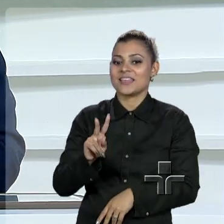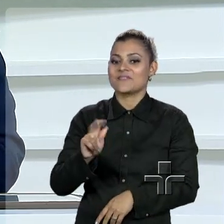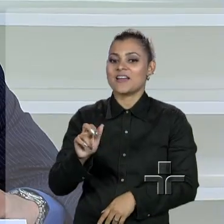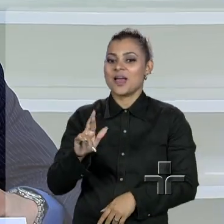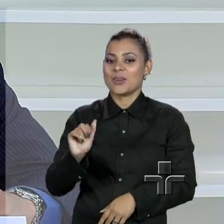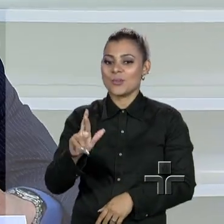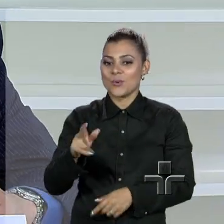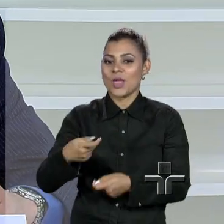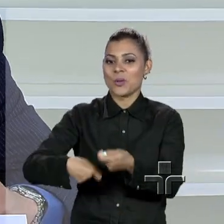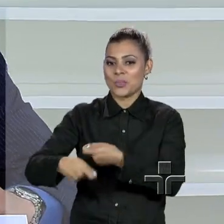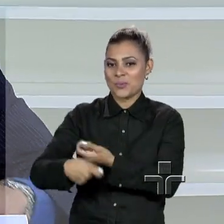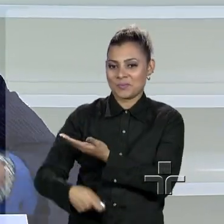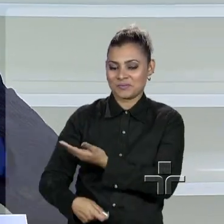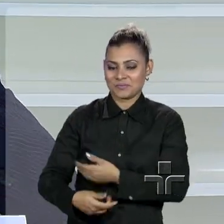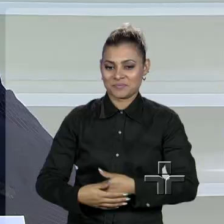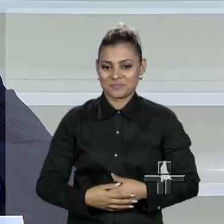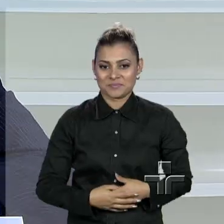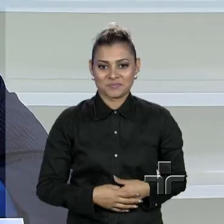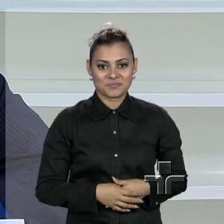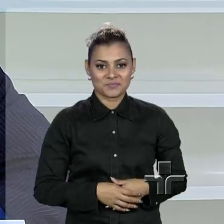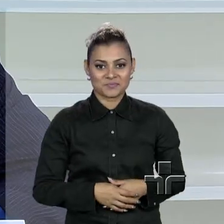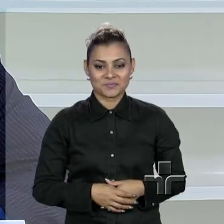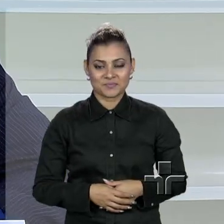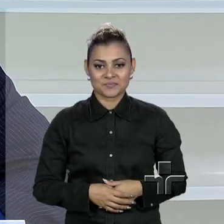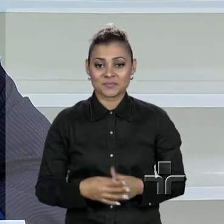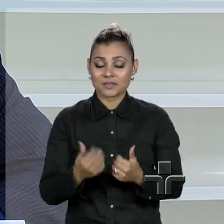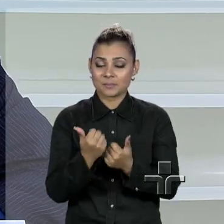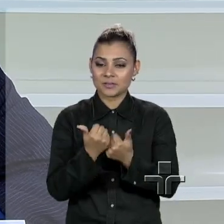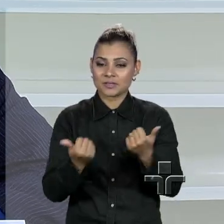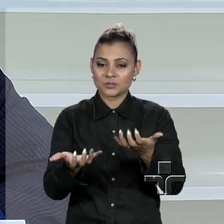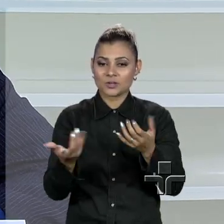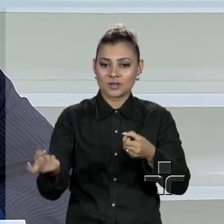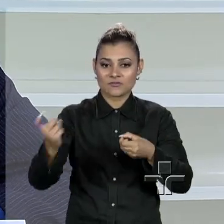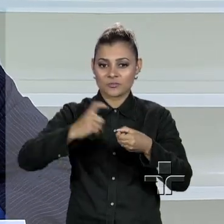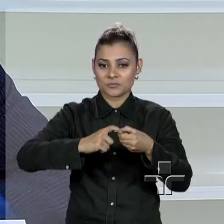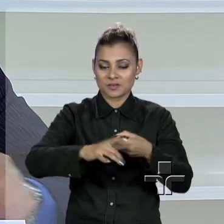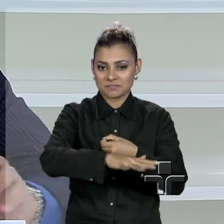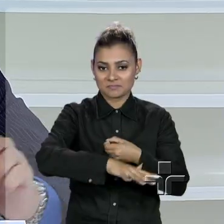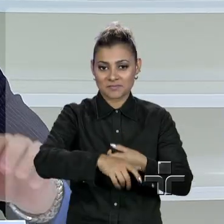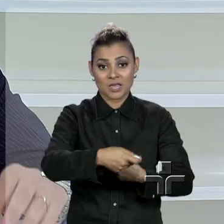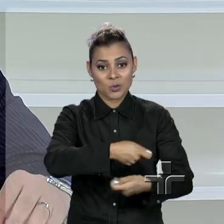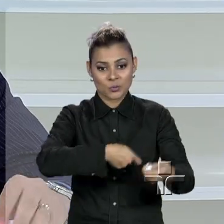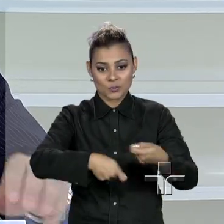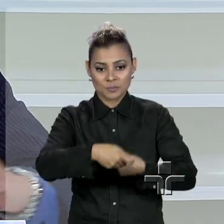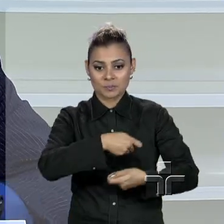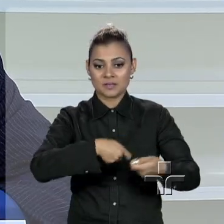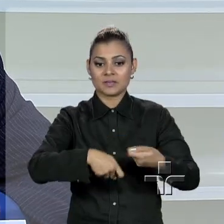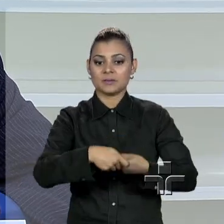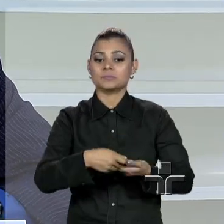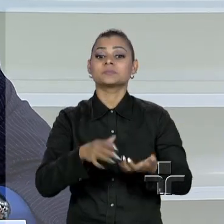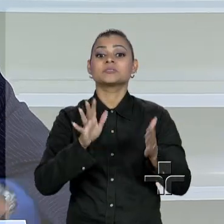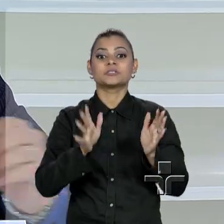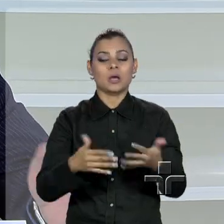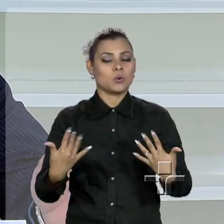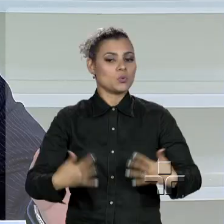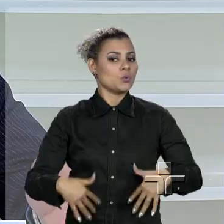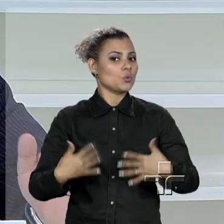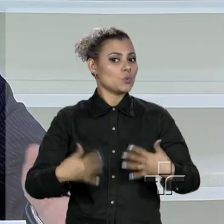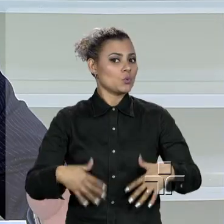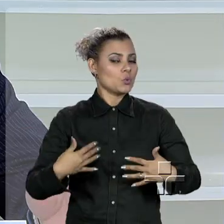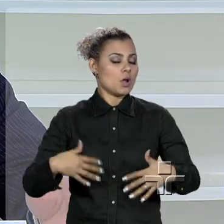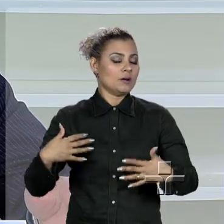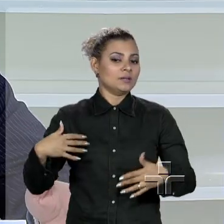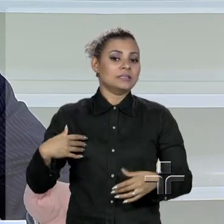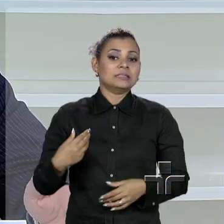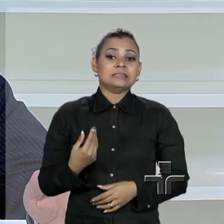bem? Bem com o senhor? Ministro, eu queria voltar um pouco para a economia, que passou por uma recessão cavalar do